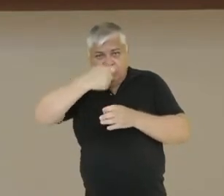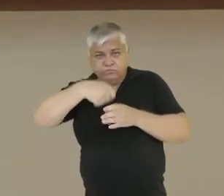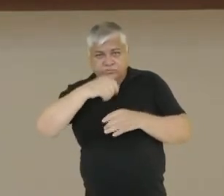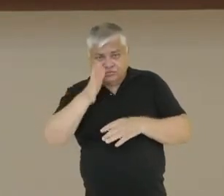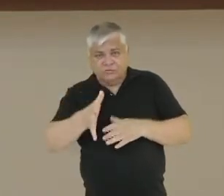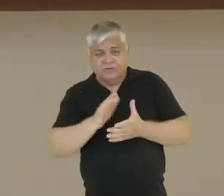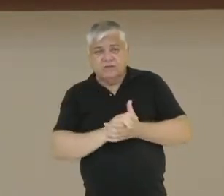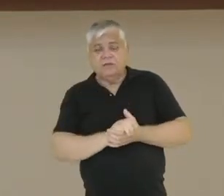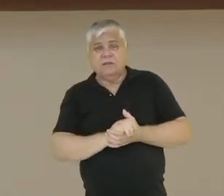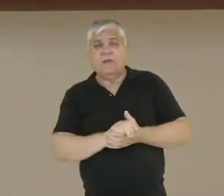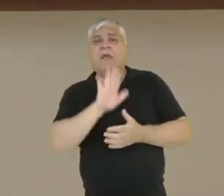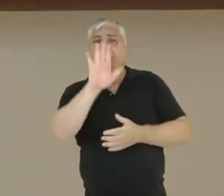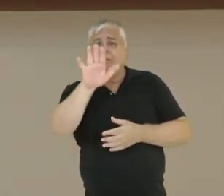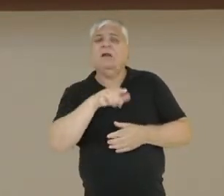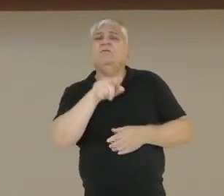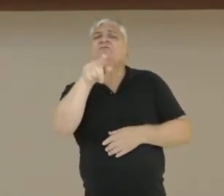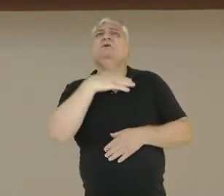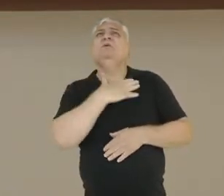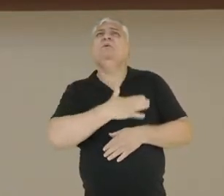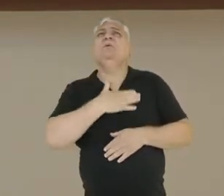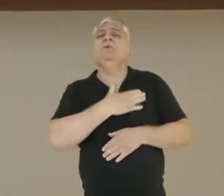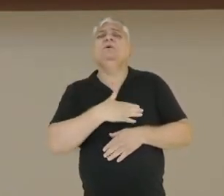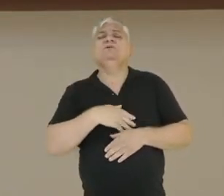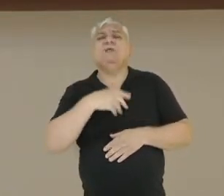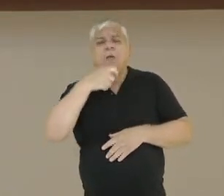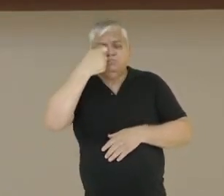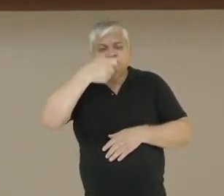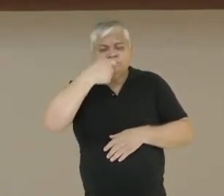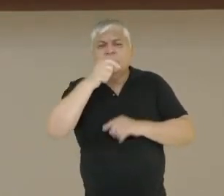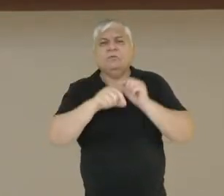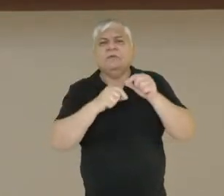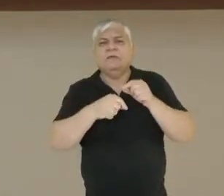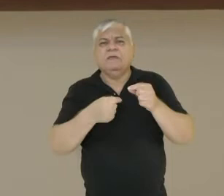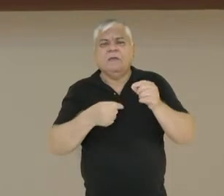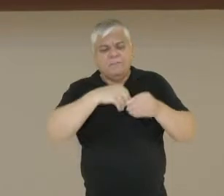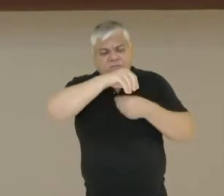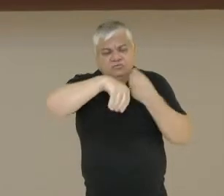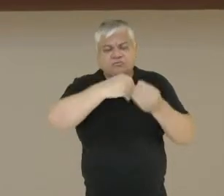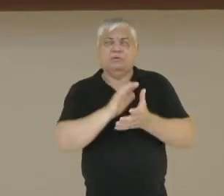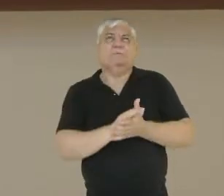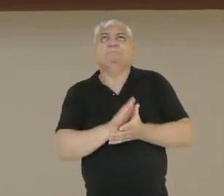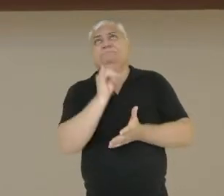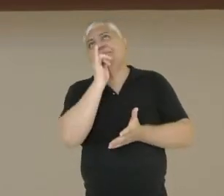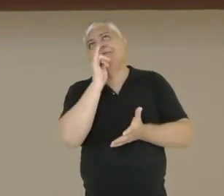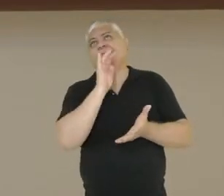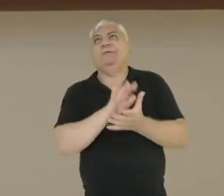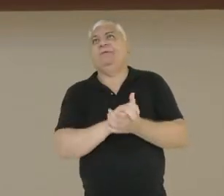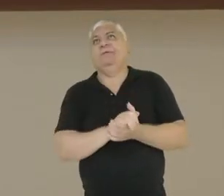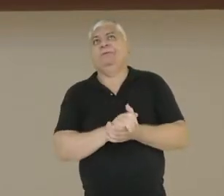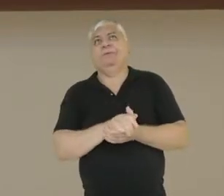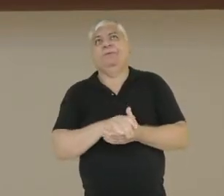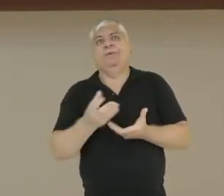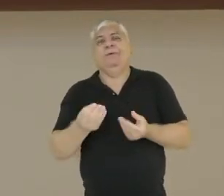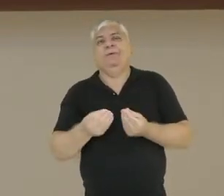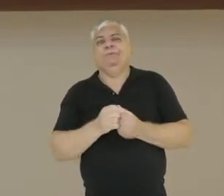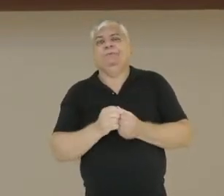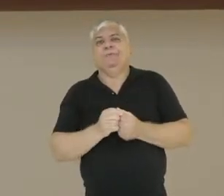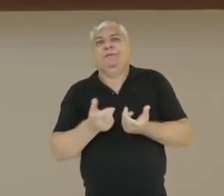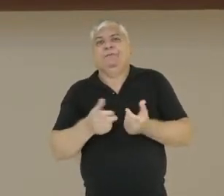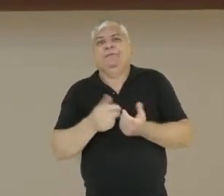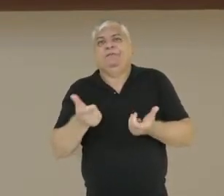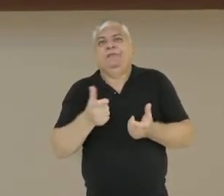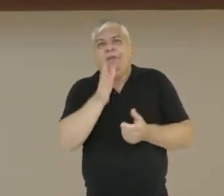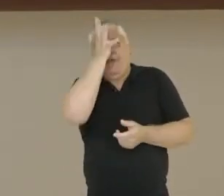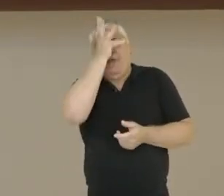famoso, mas uma comida que você gosta e que você coloca coisas nela. Por exemplo, eu gosto de comer estrogonofe com